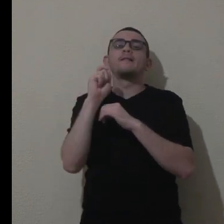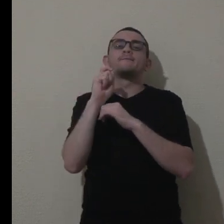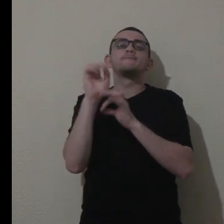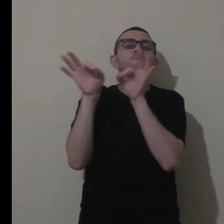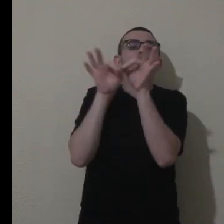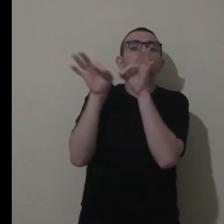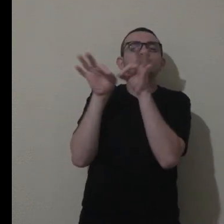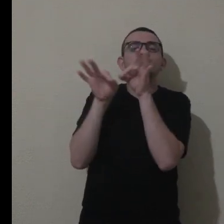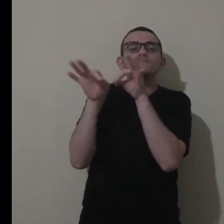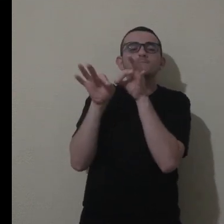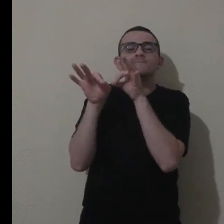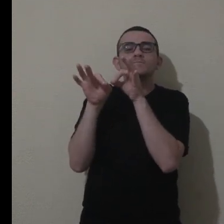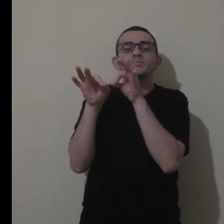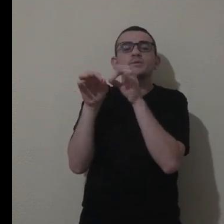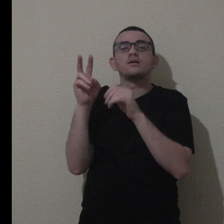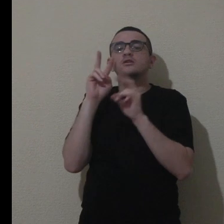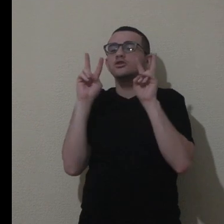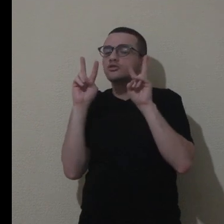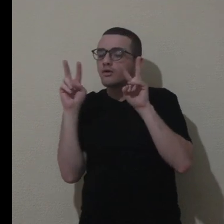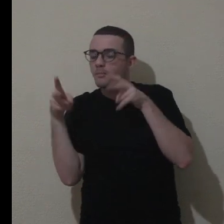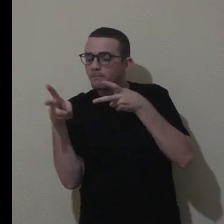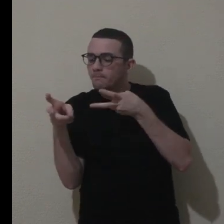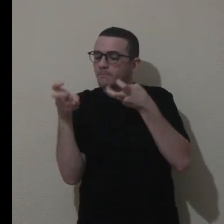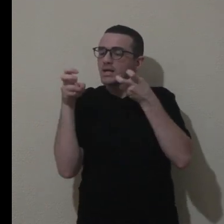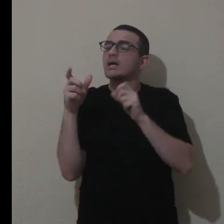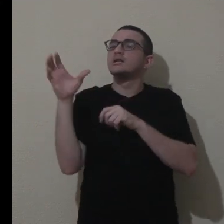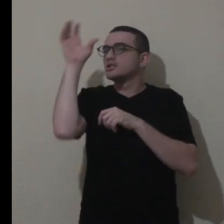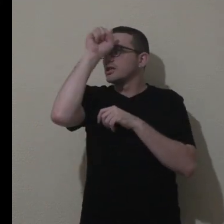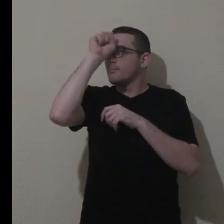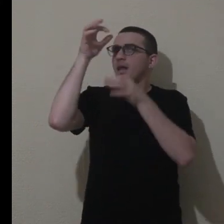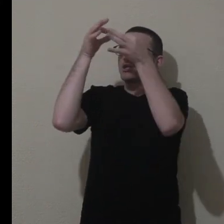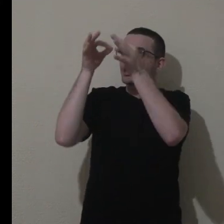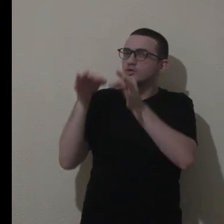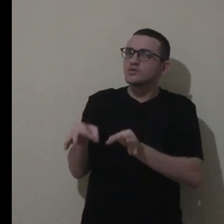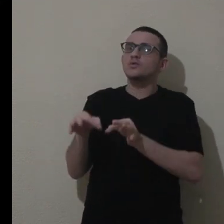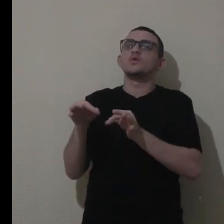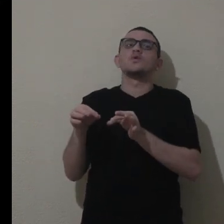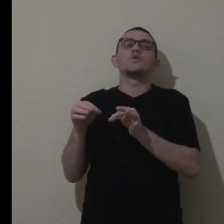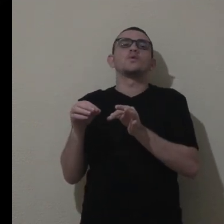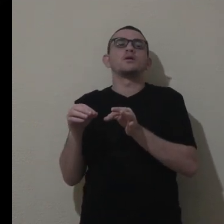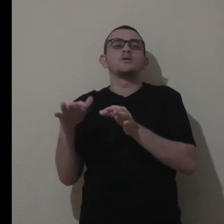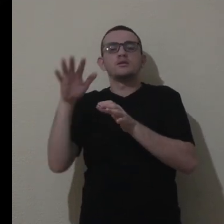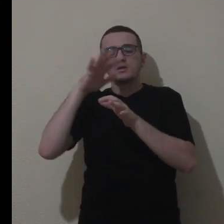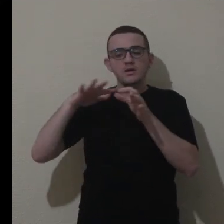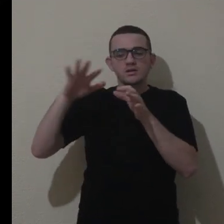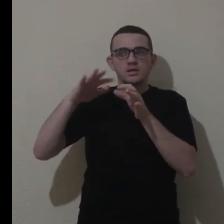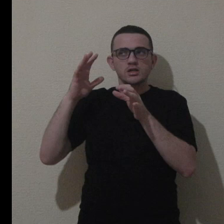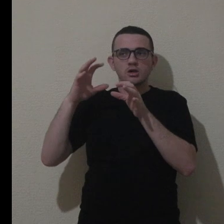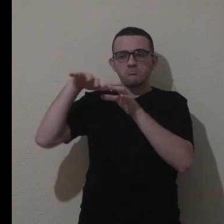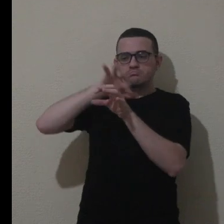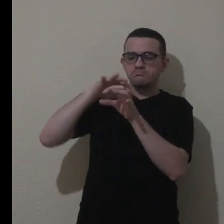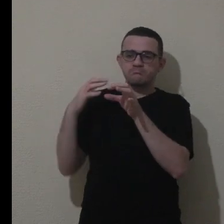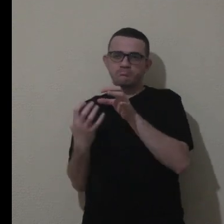de organização, né, que a gente for olhar, a gente aprende com as estruturas aí das regiões posteriores,